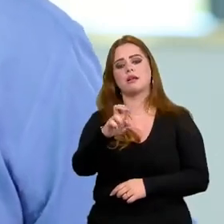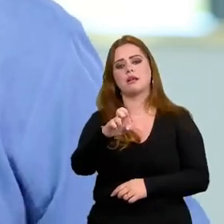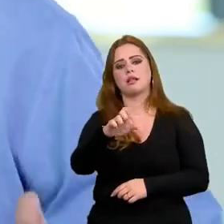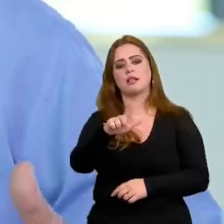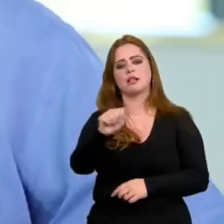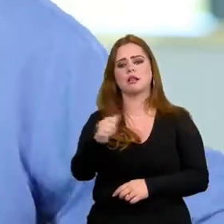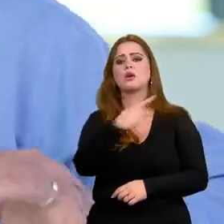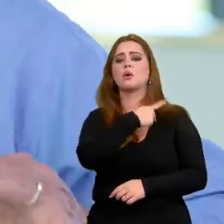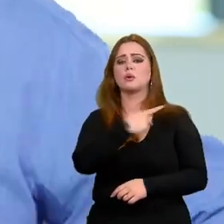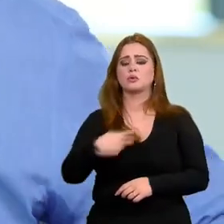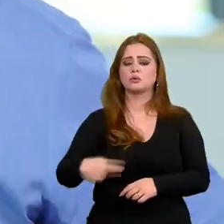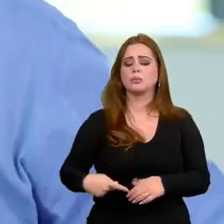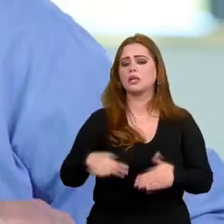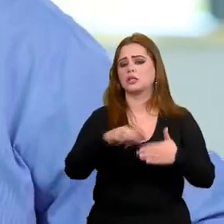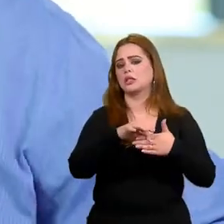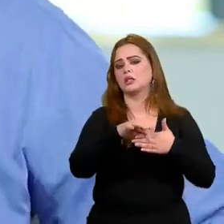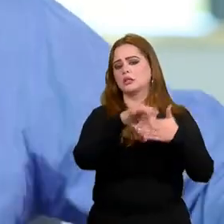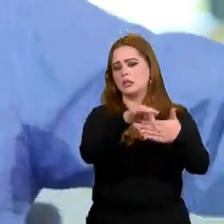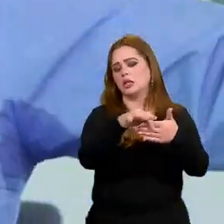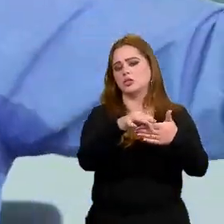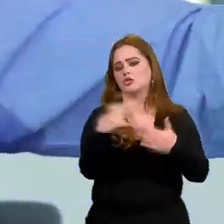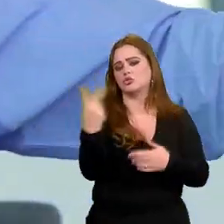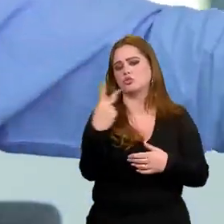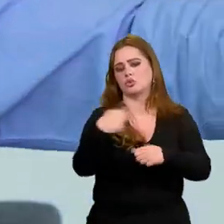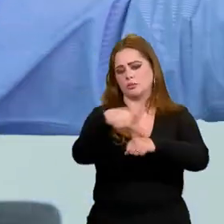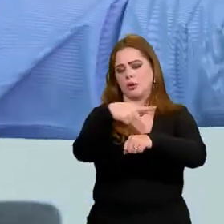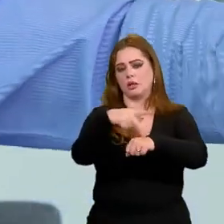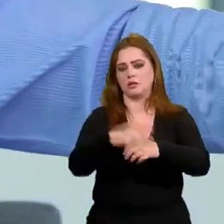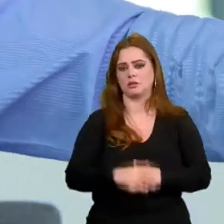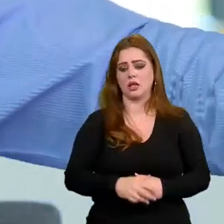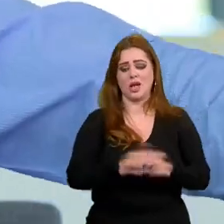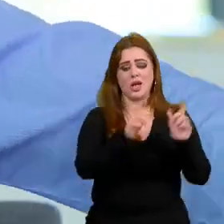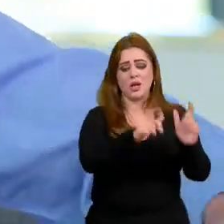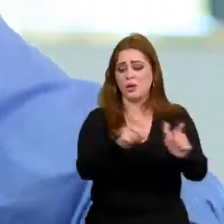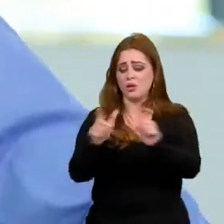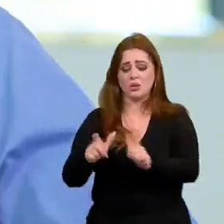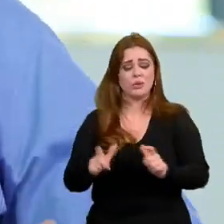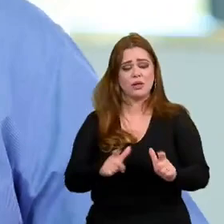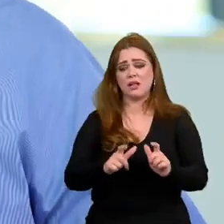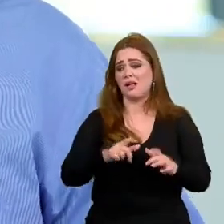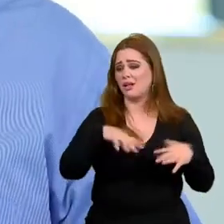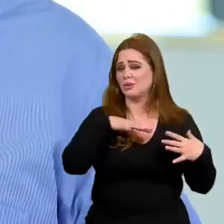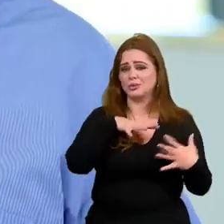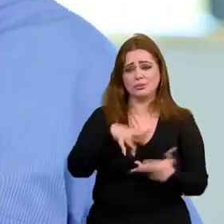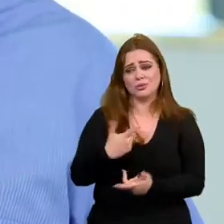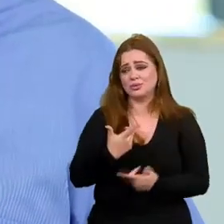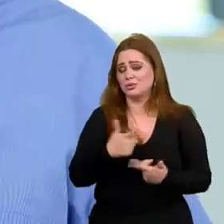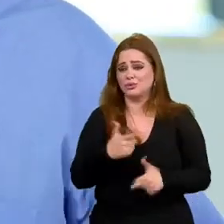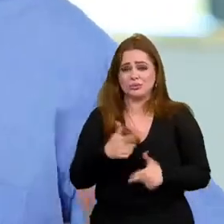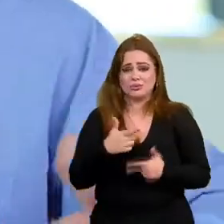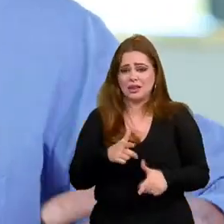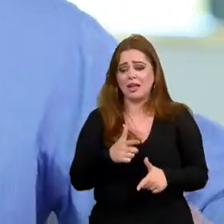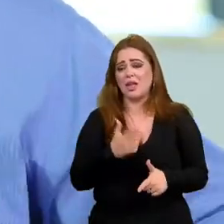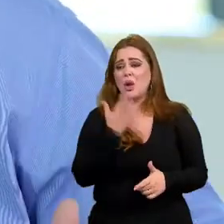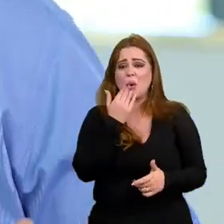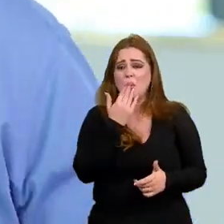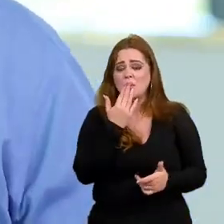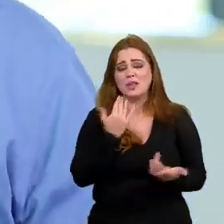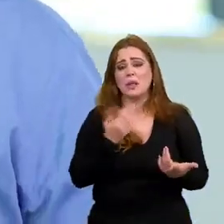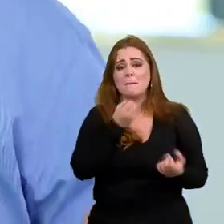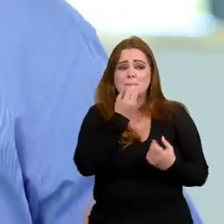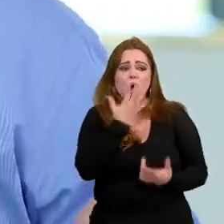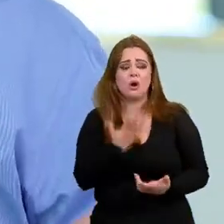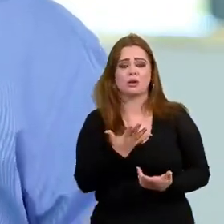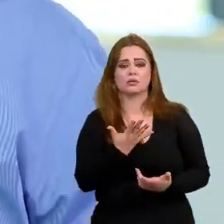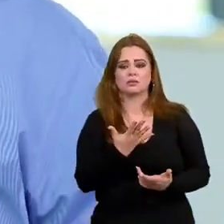coisas. Em lugar nenhum do mundo a comida... Eu tenho obrigado com o Itamaraty para melhorar a comida, porque entender que a comida não está boa. Você traz um convidado